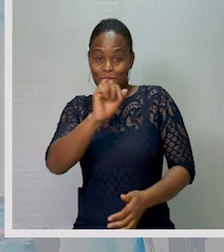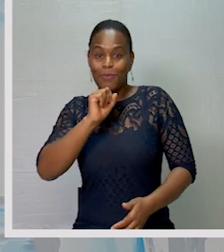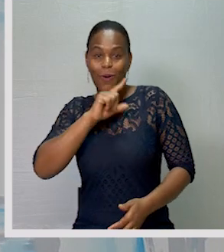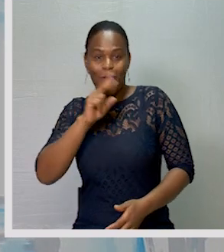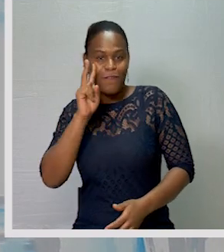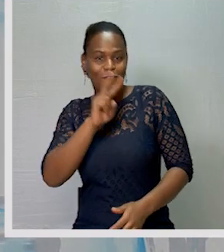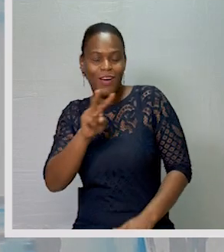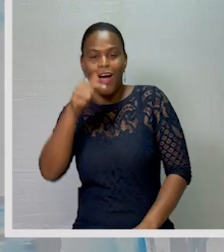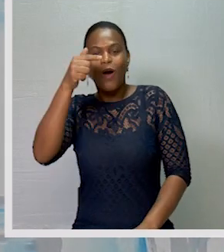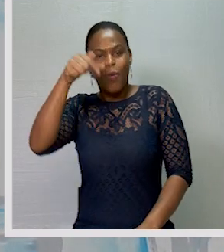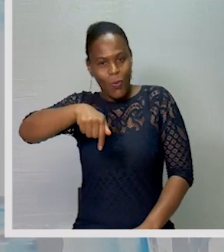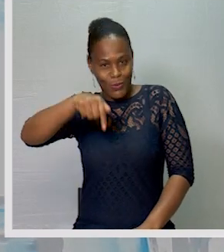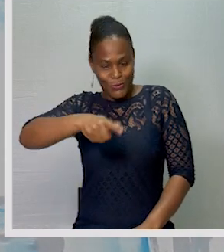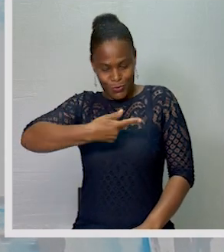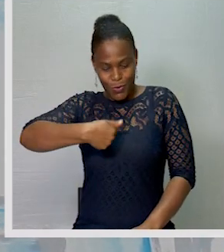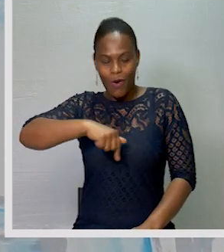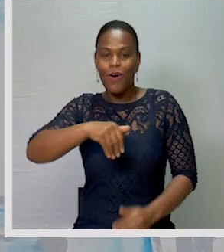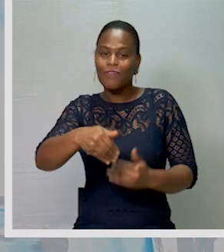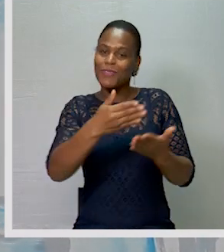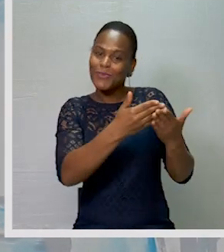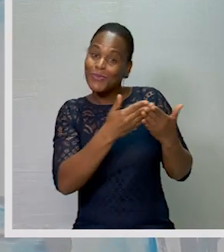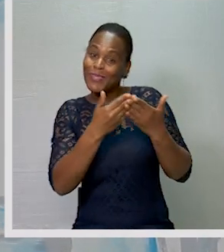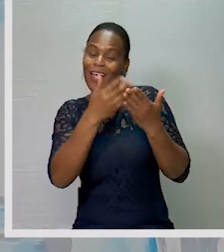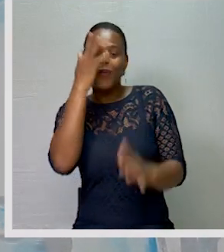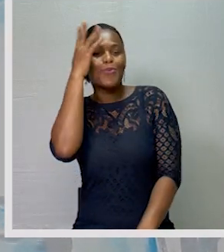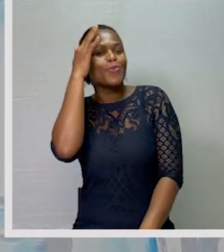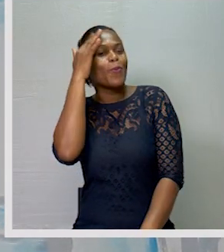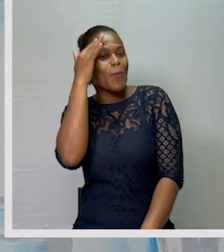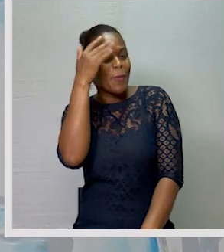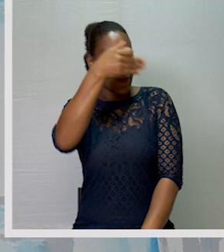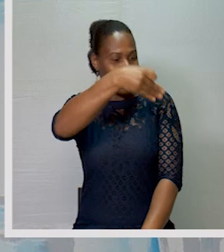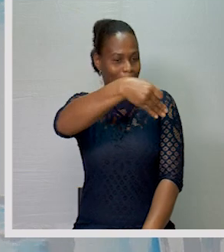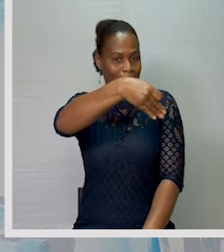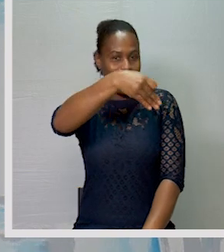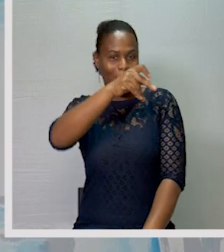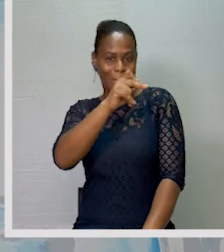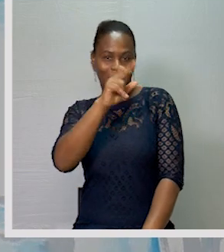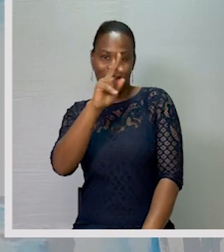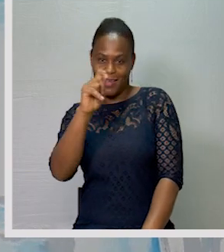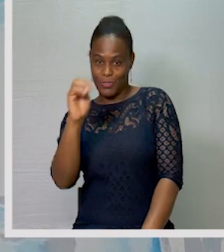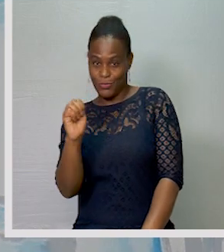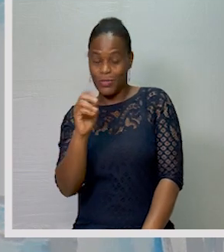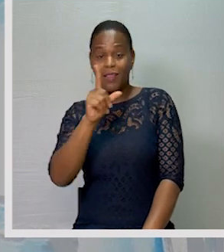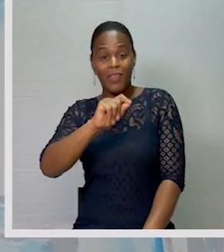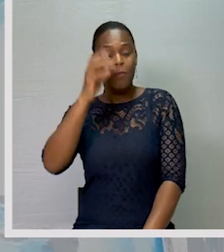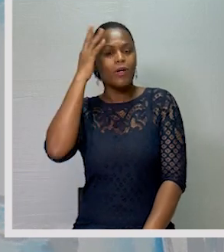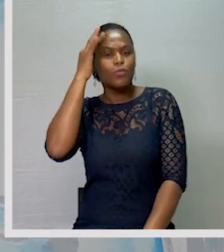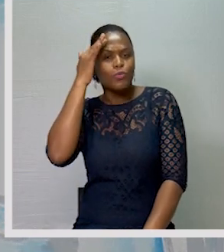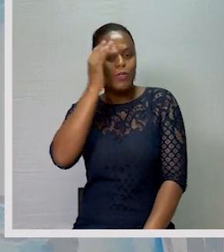podem ver, hoje nós vamos estudar os números pares e os números